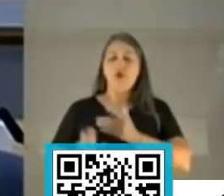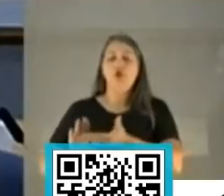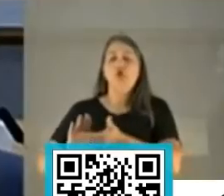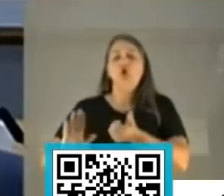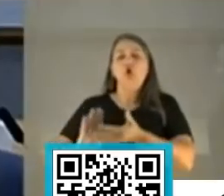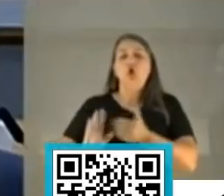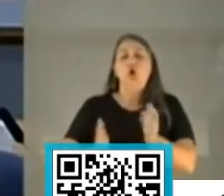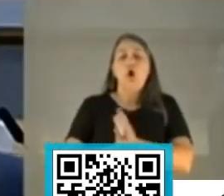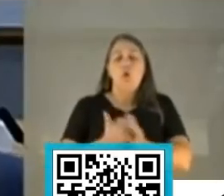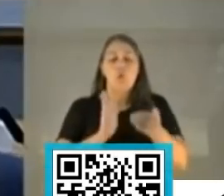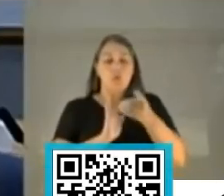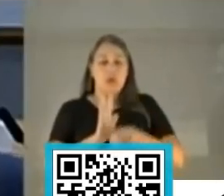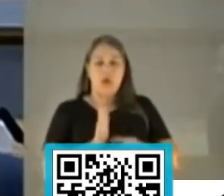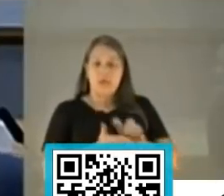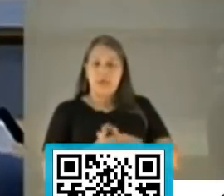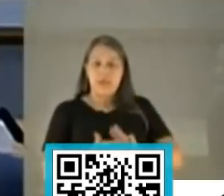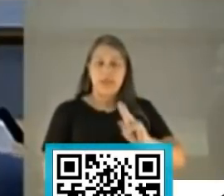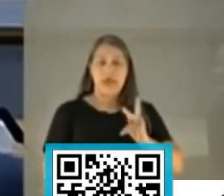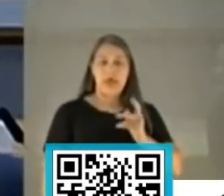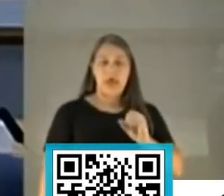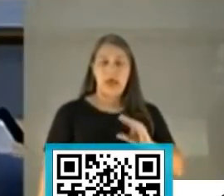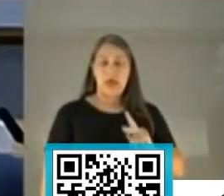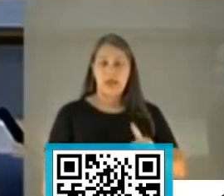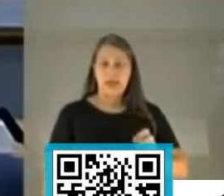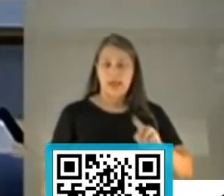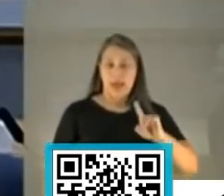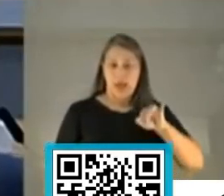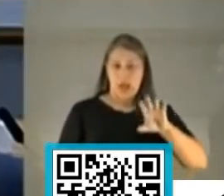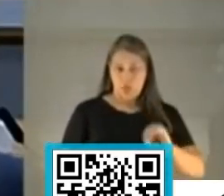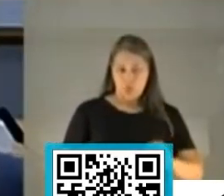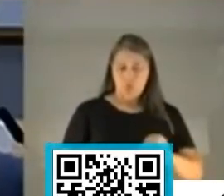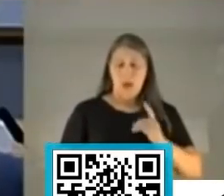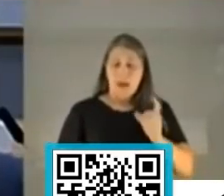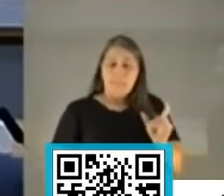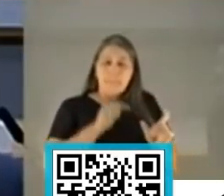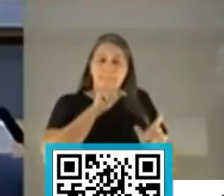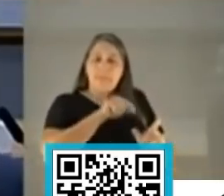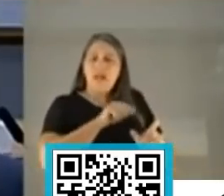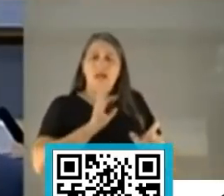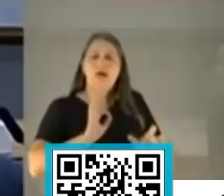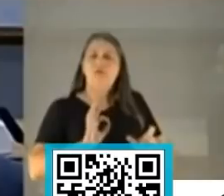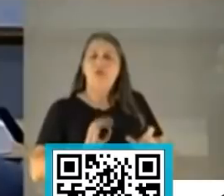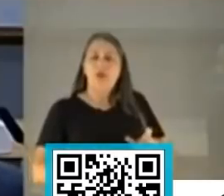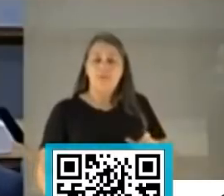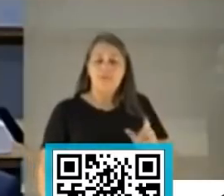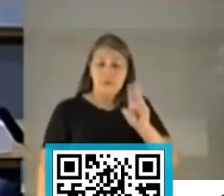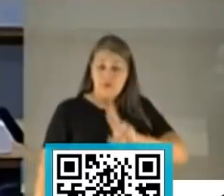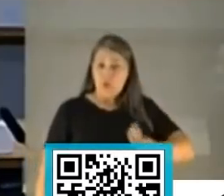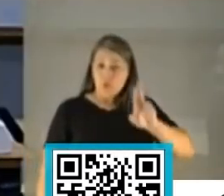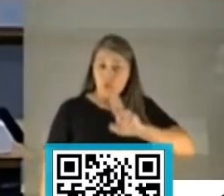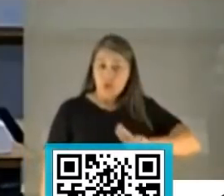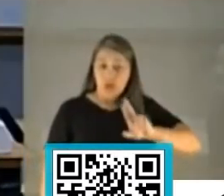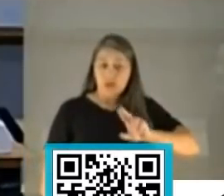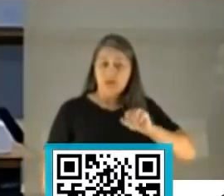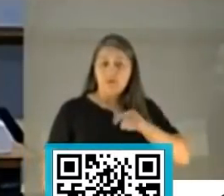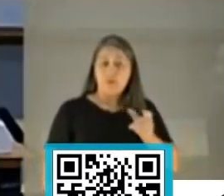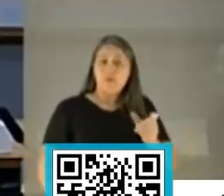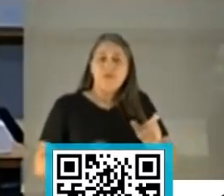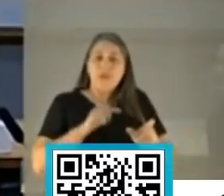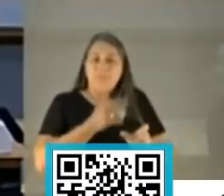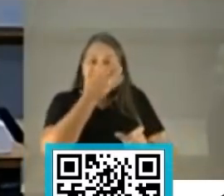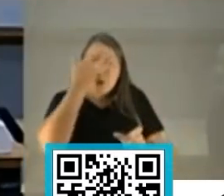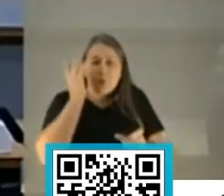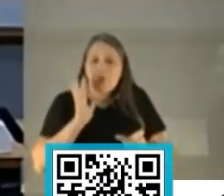indevida de dados foi hackeado termo o termo é que o que foi utilizado pelo termo de